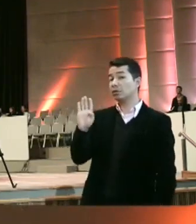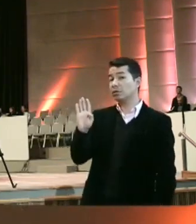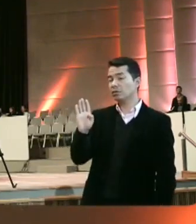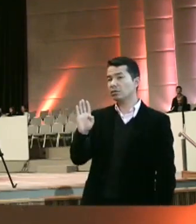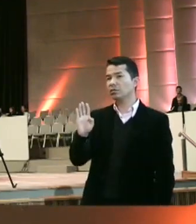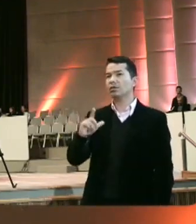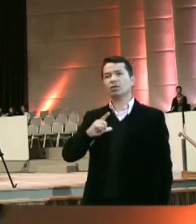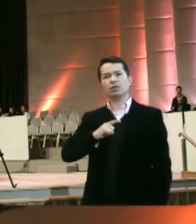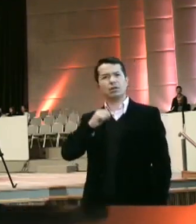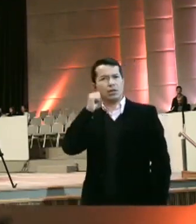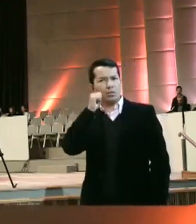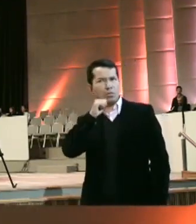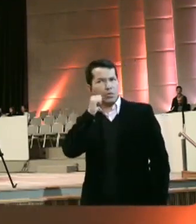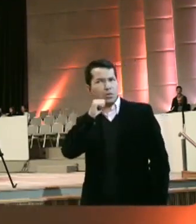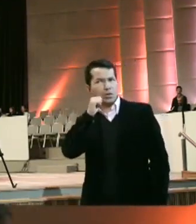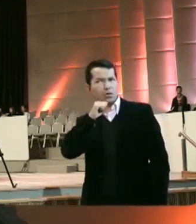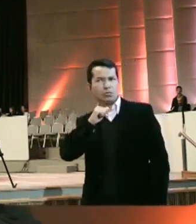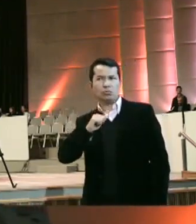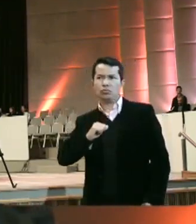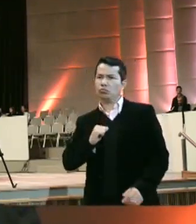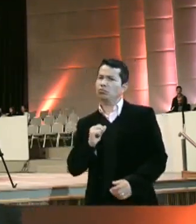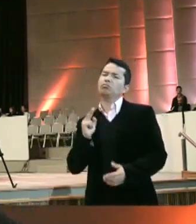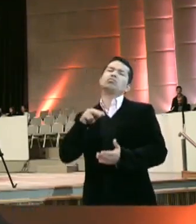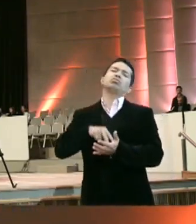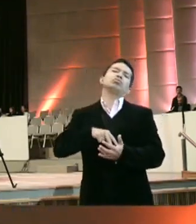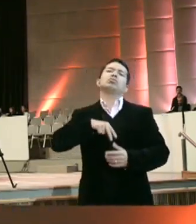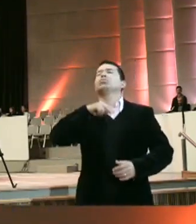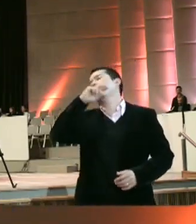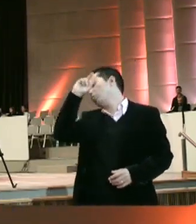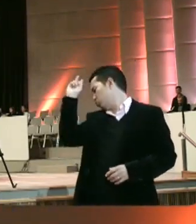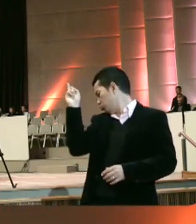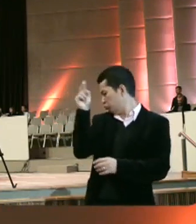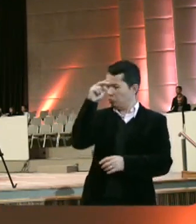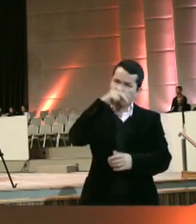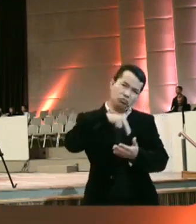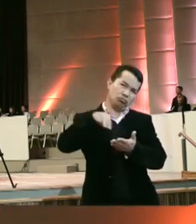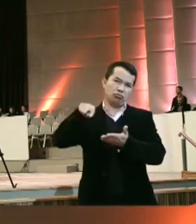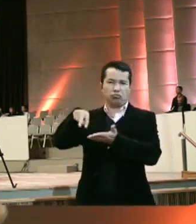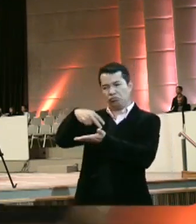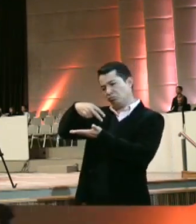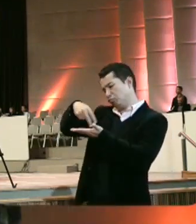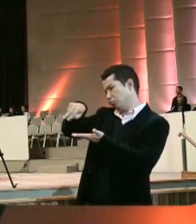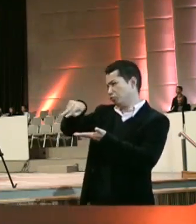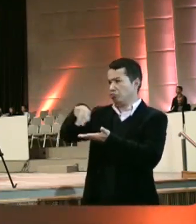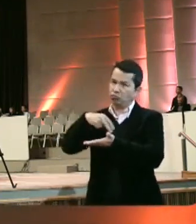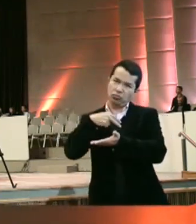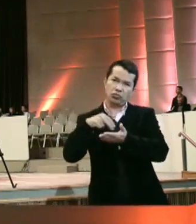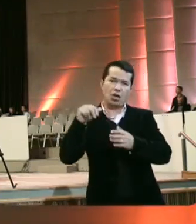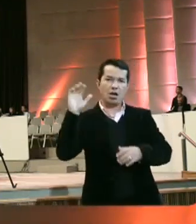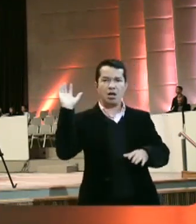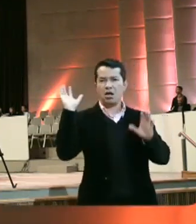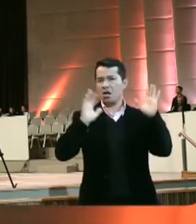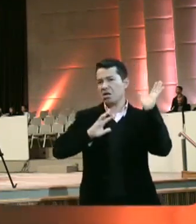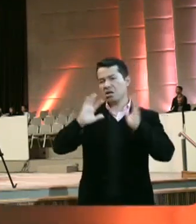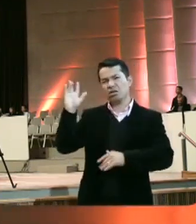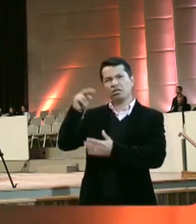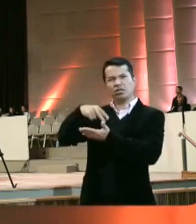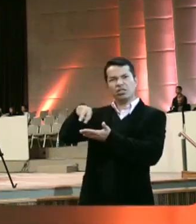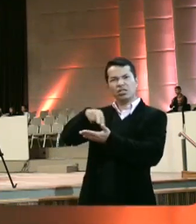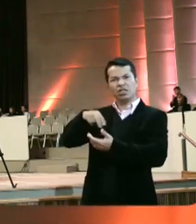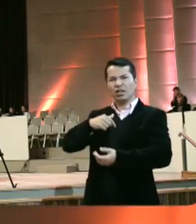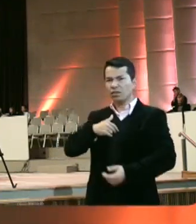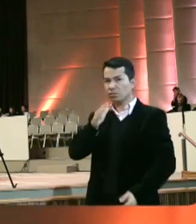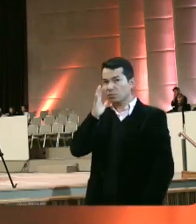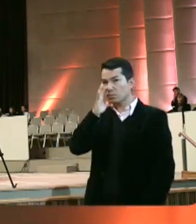culto, a fazer uma dança lá. E virava o cabelo, pegava uns potes e fazia assim. E eu